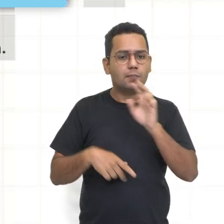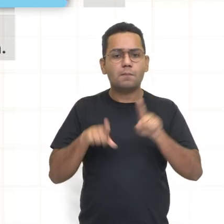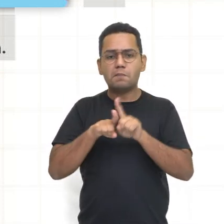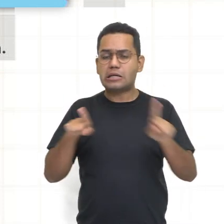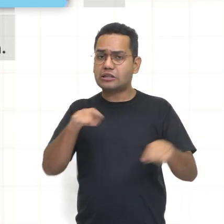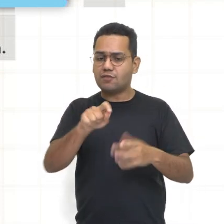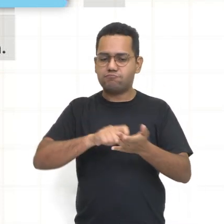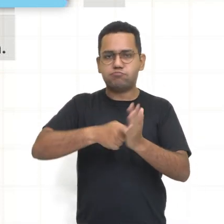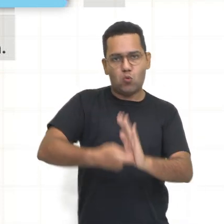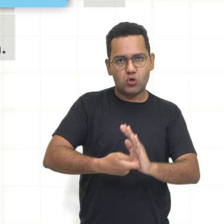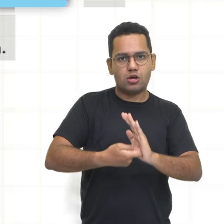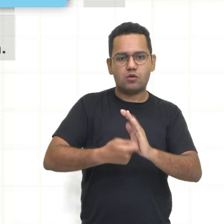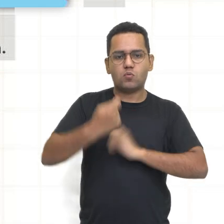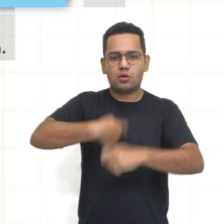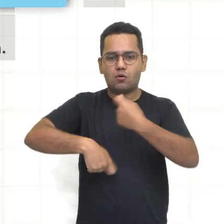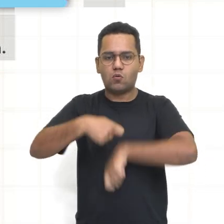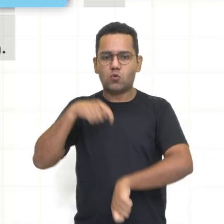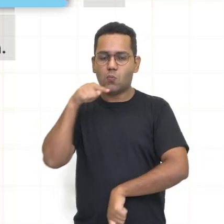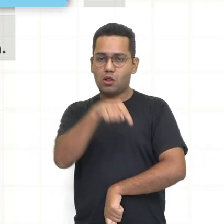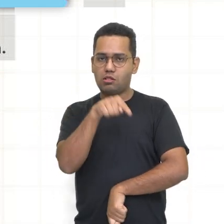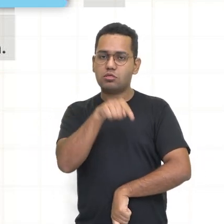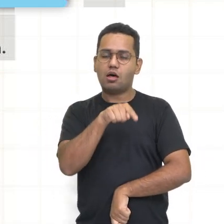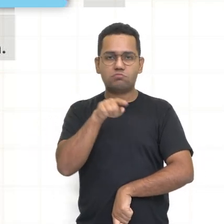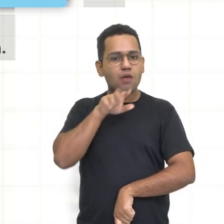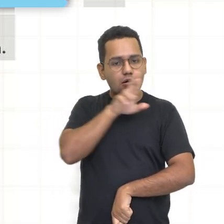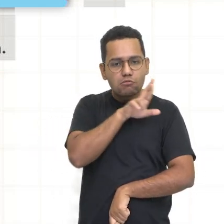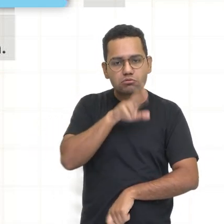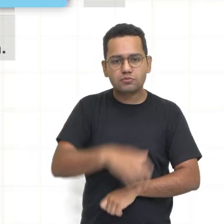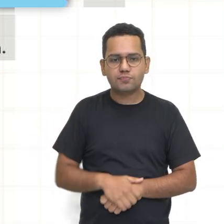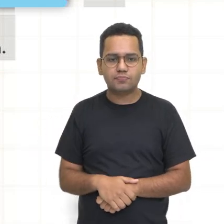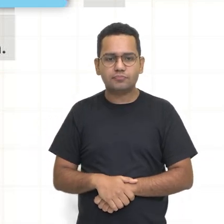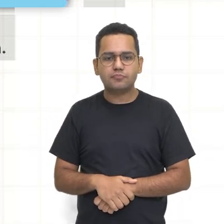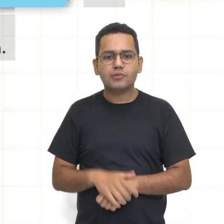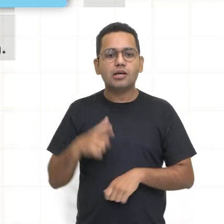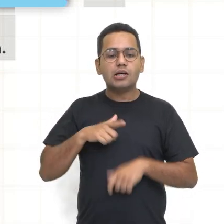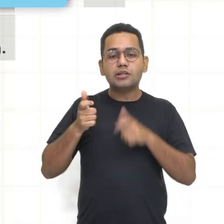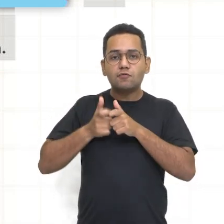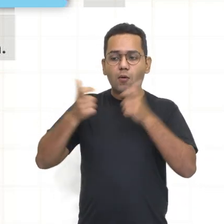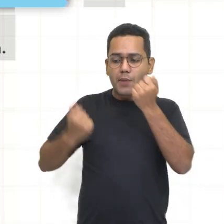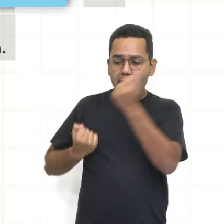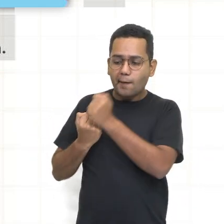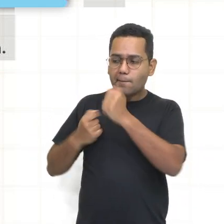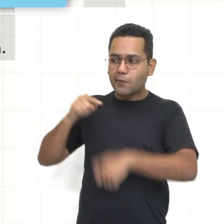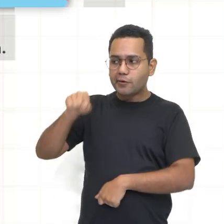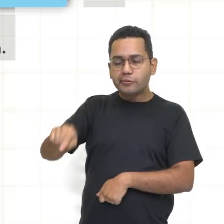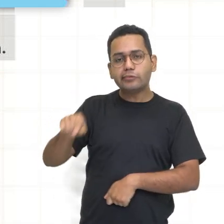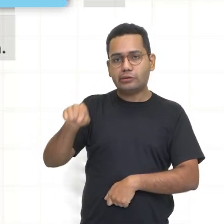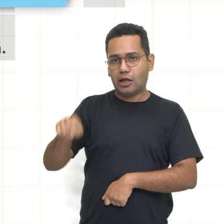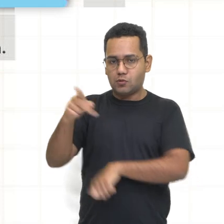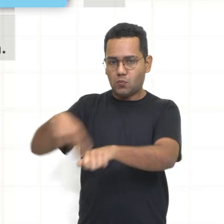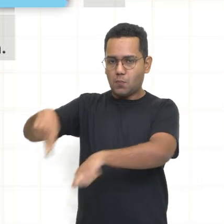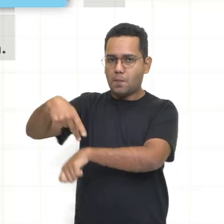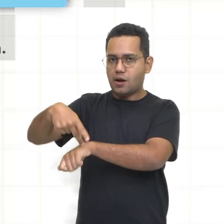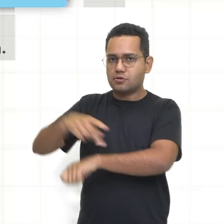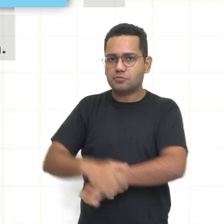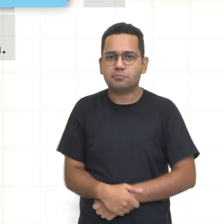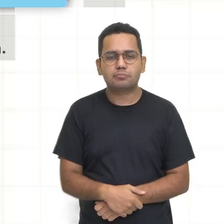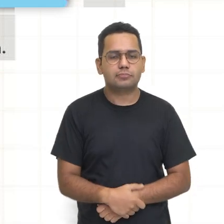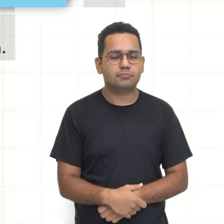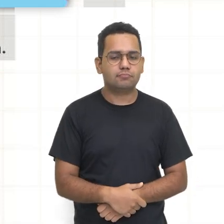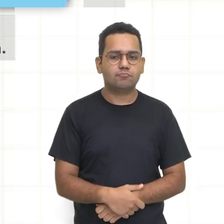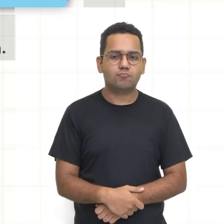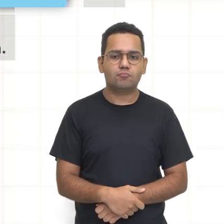sanções econômicas severas contra a Rússia e um aumento no apoio militar e humanitário à